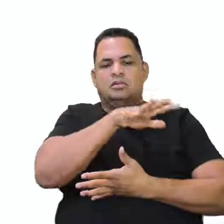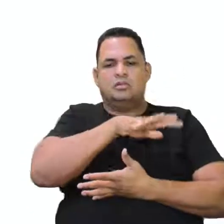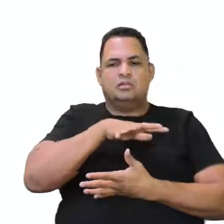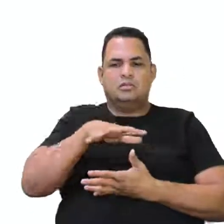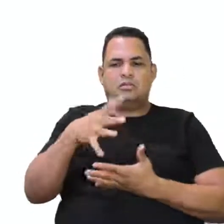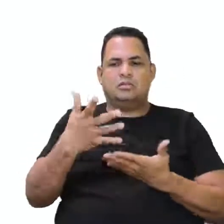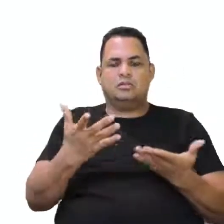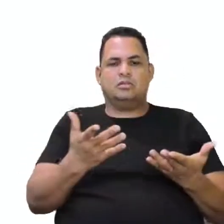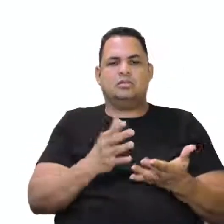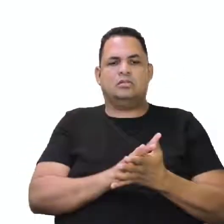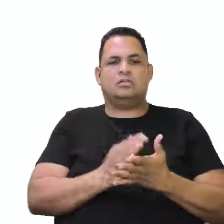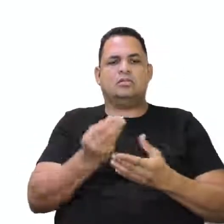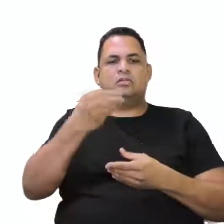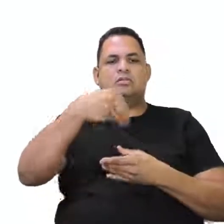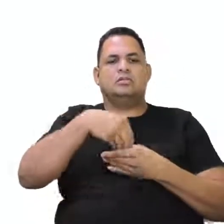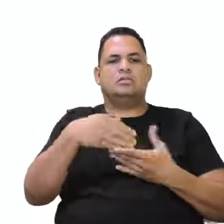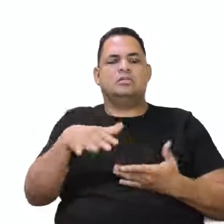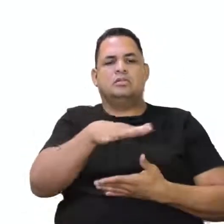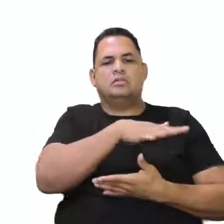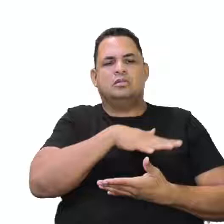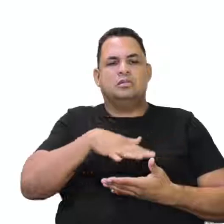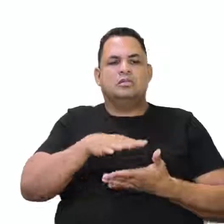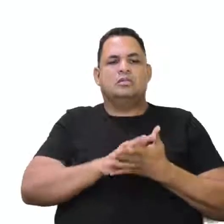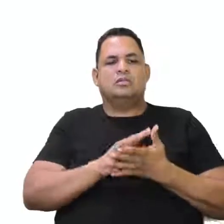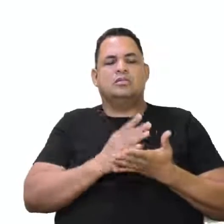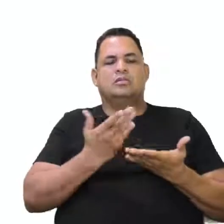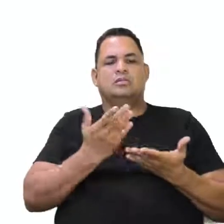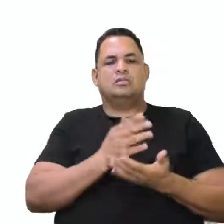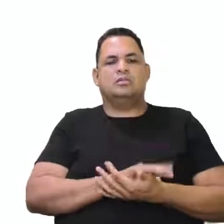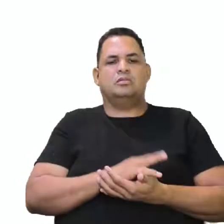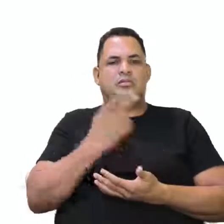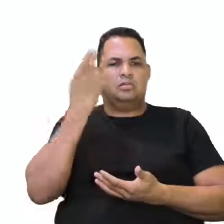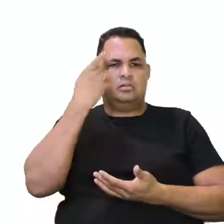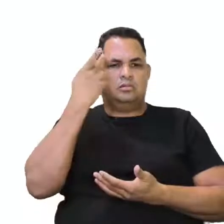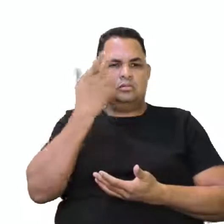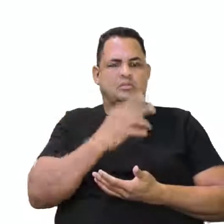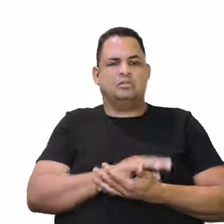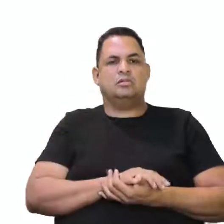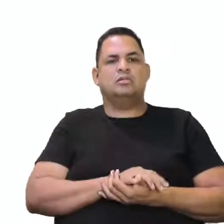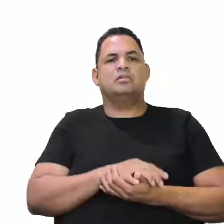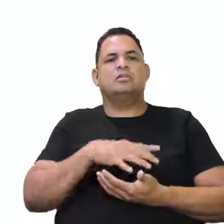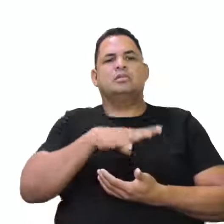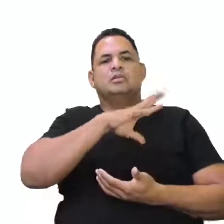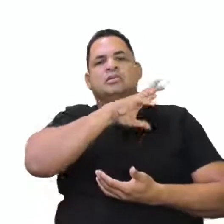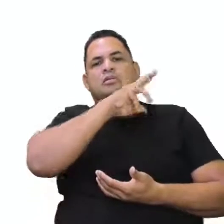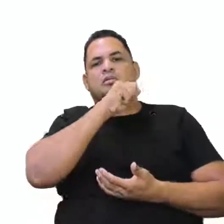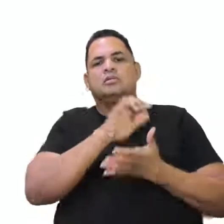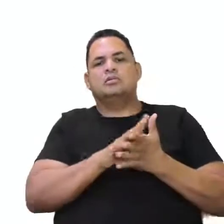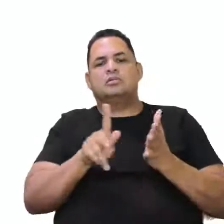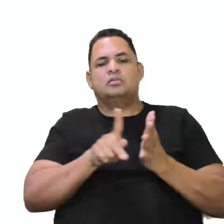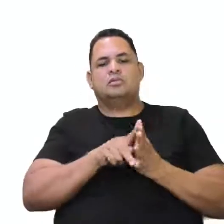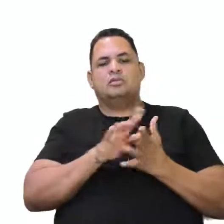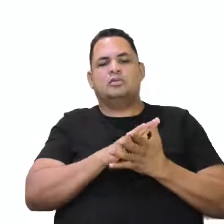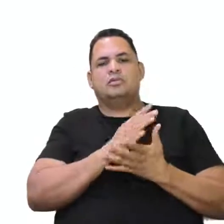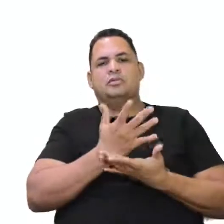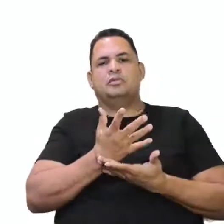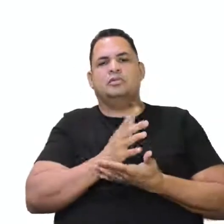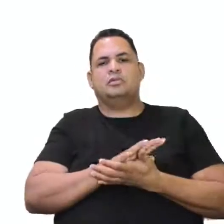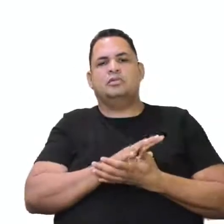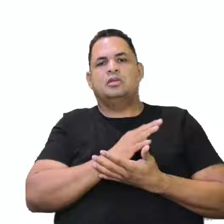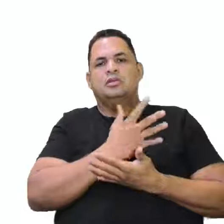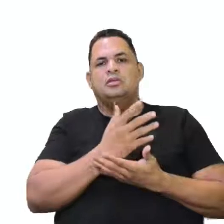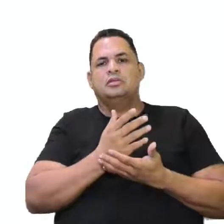onde eles estavam inseridos, o seu habitat natural, né? Dos animais silvestres comercializados no